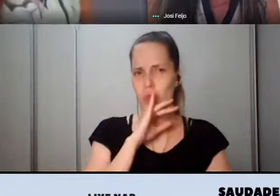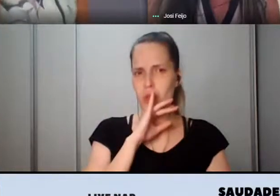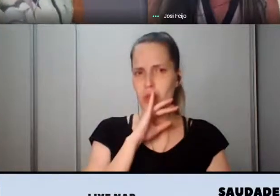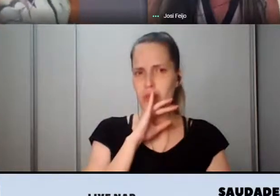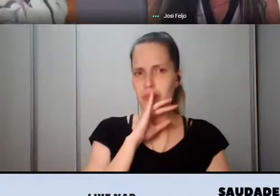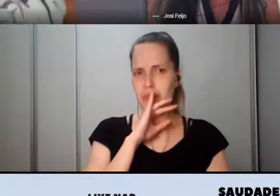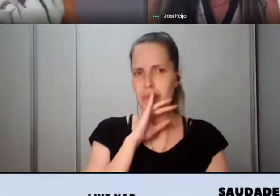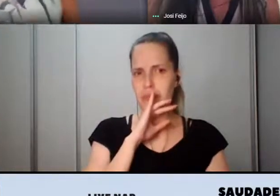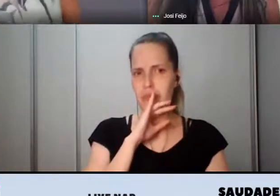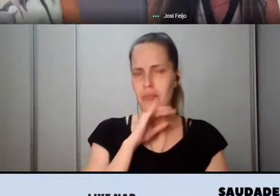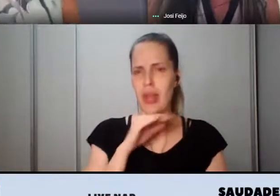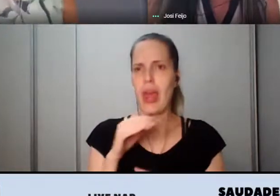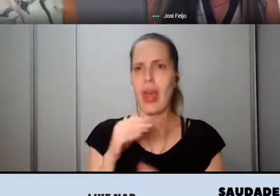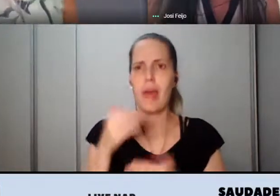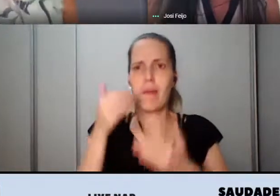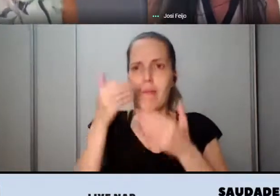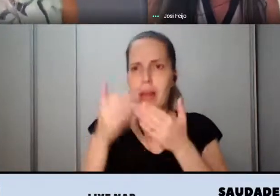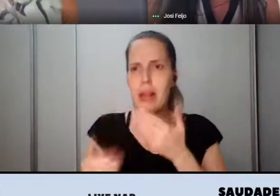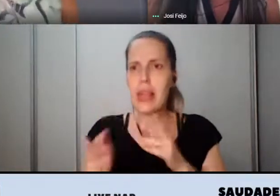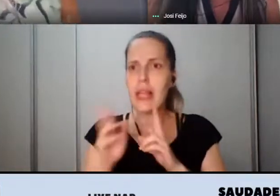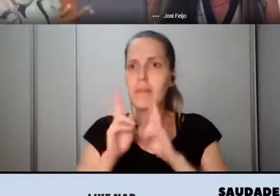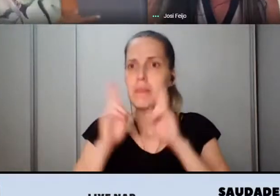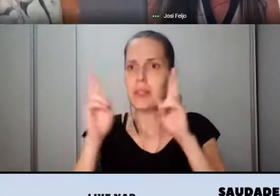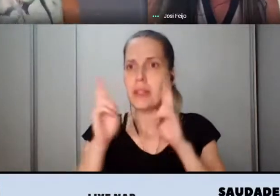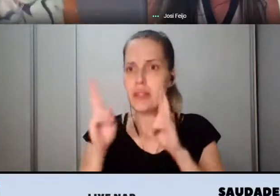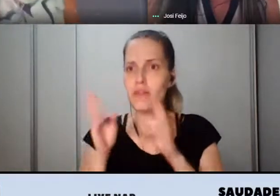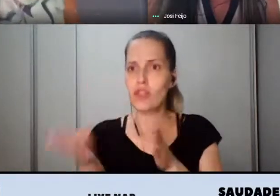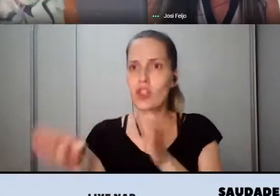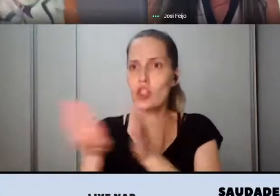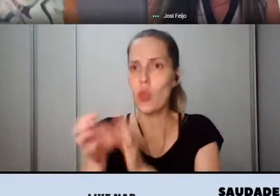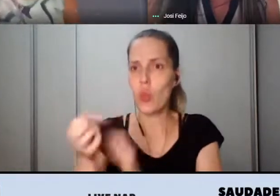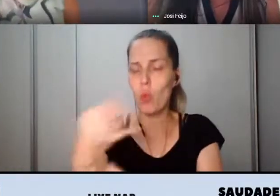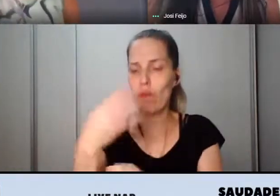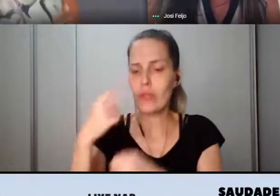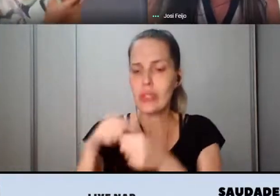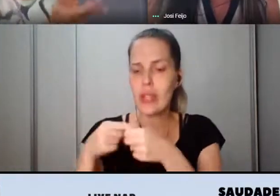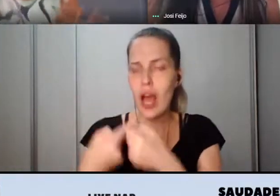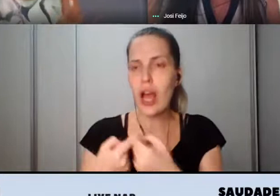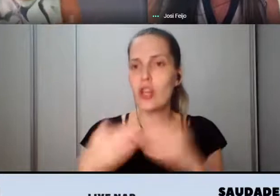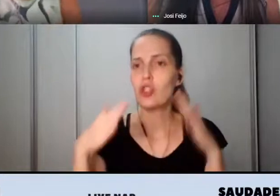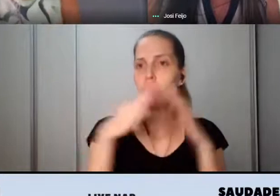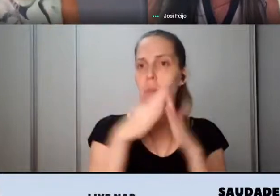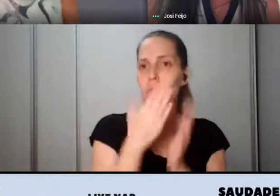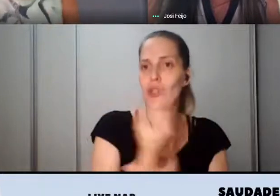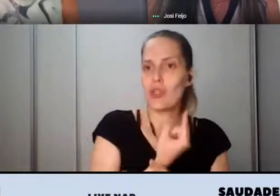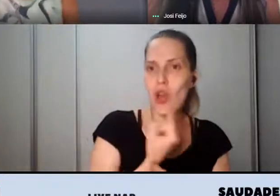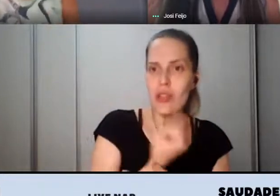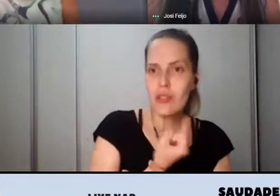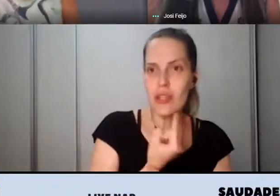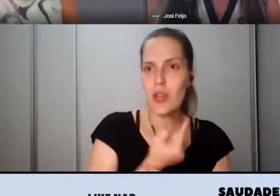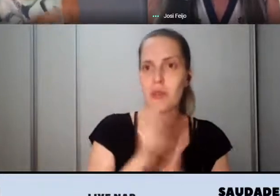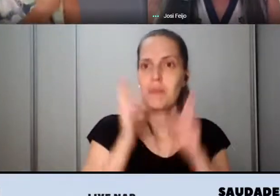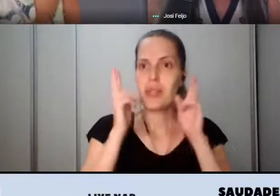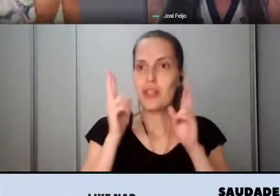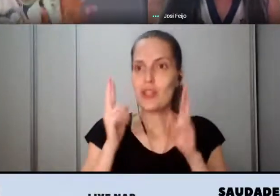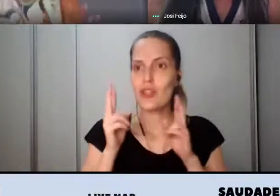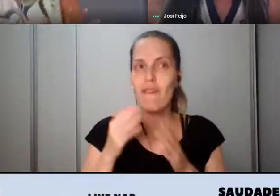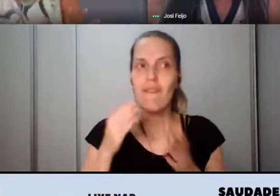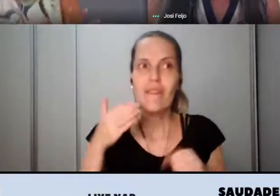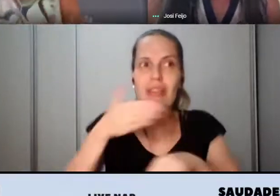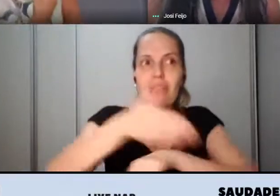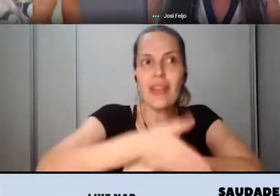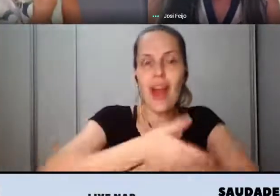a expectativa de estar chegando numa nova cidade, tu quer perder a expectativa de estar morando sozinho, tu quer perder a expectativa de estar entrando numa universidade, tu